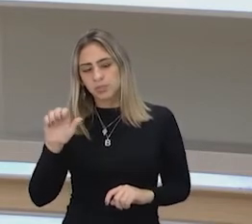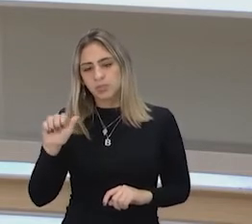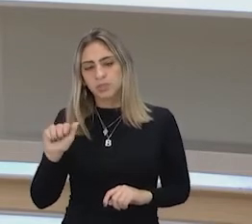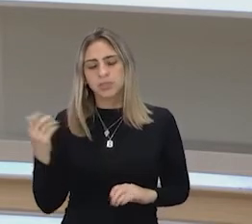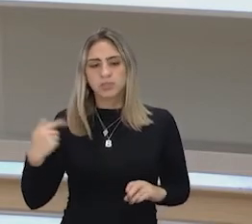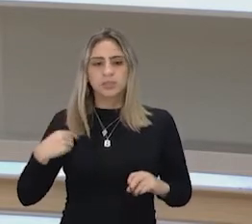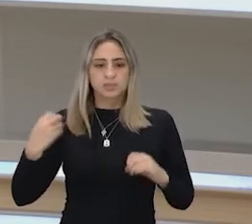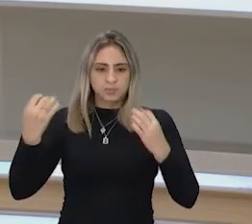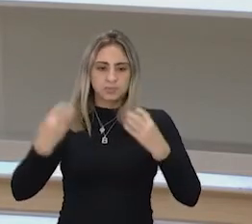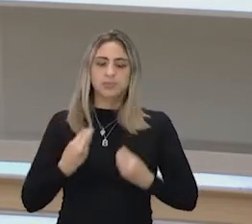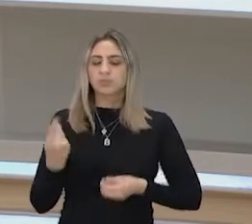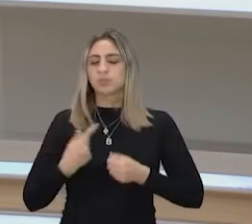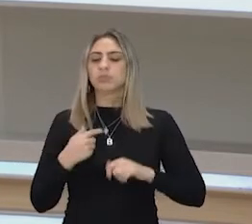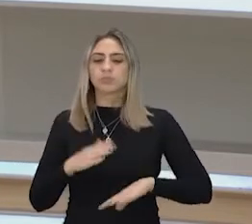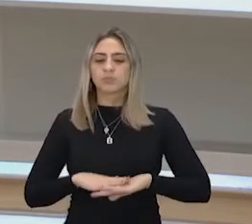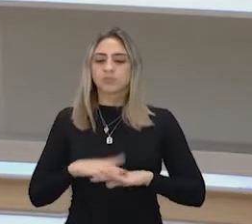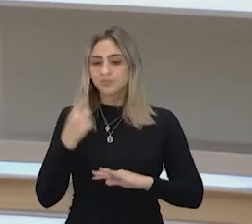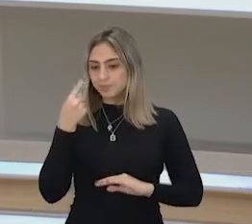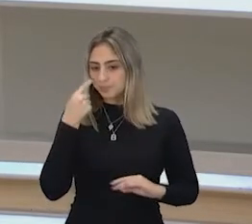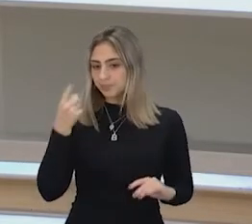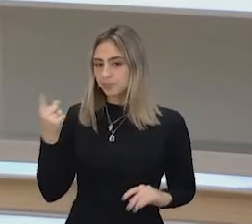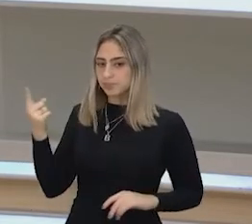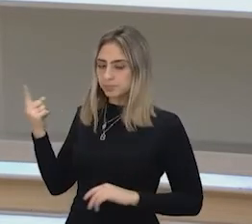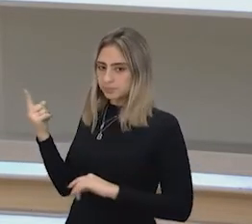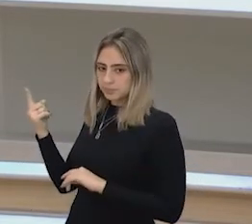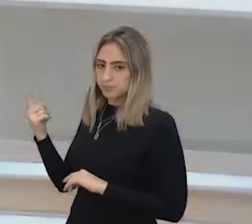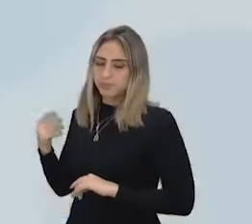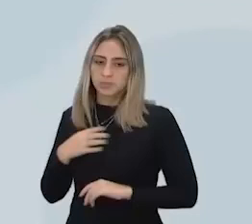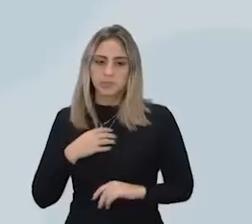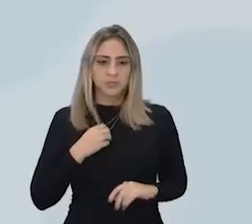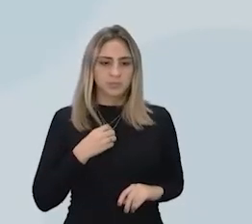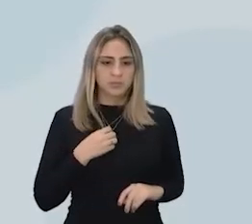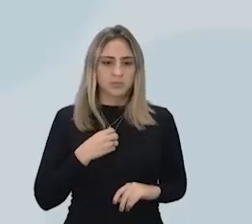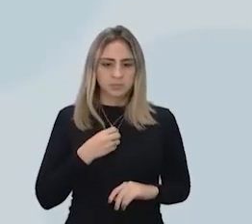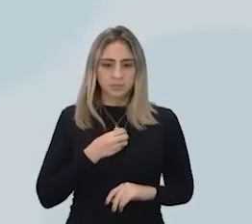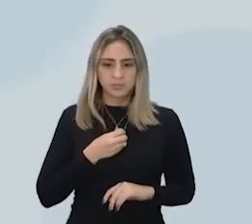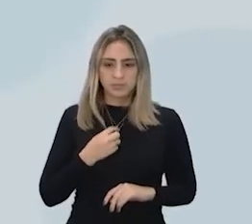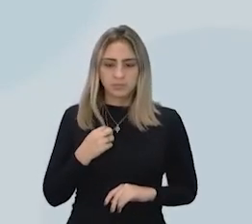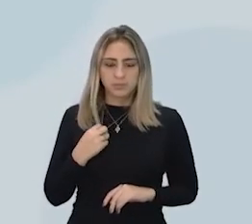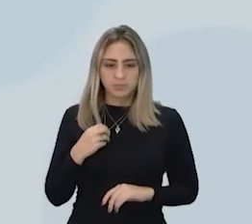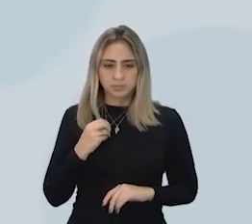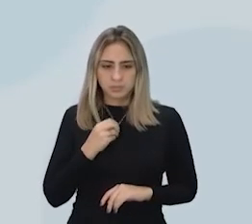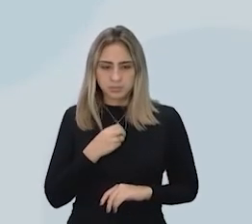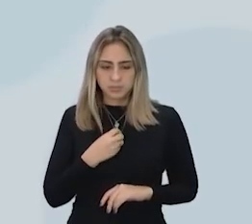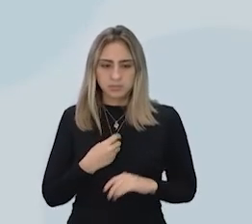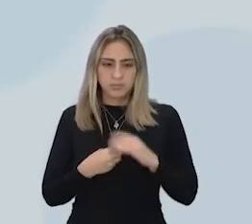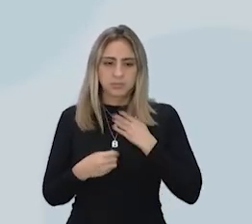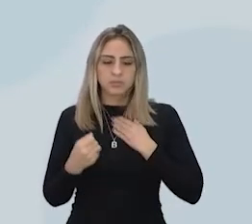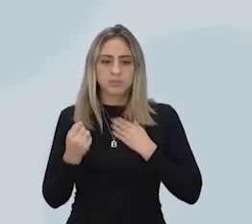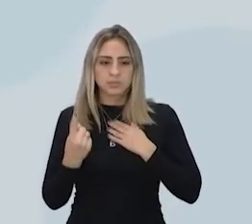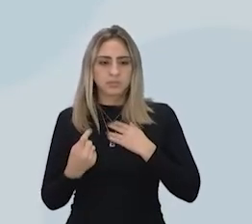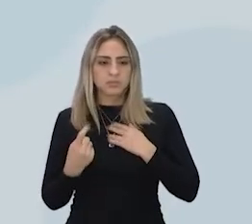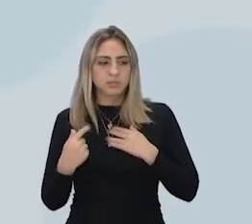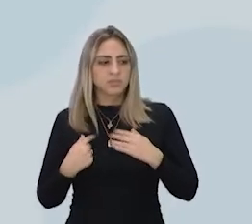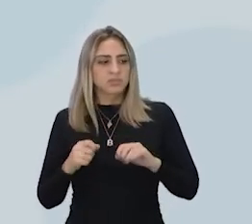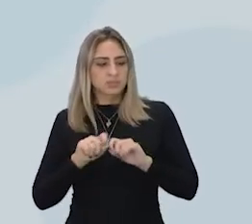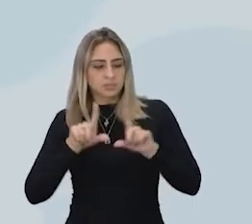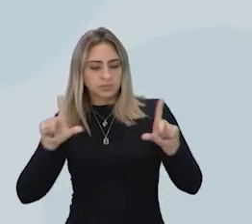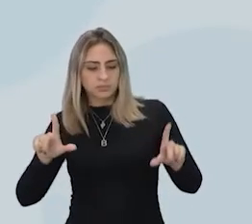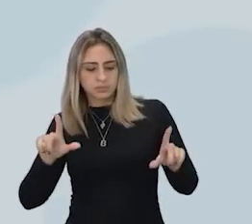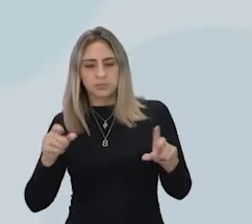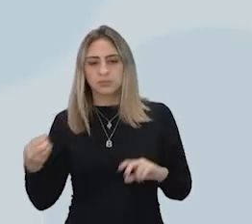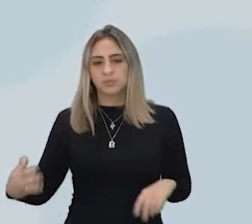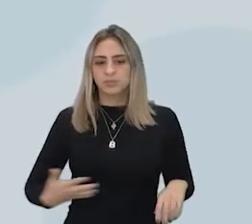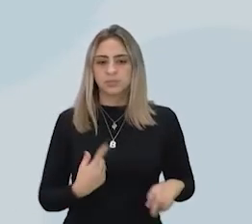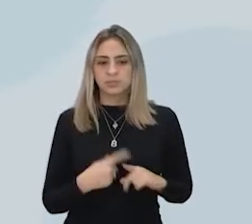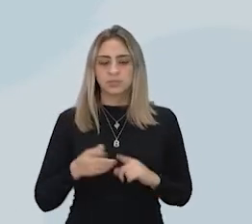pouco eu vou ensinar como a gente faz. Olhando aí na telinha, vamos fazer alguns desses cálculos. Eu vou abrir uma tela nova aqui,